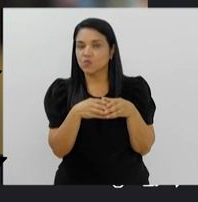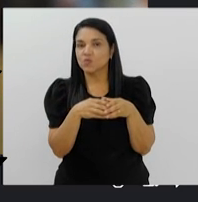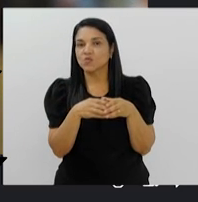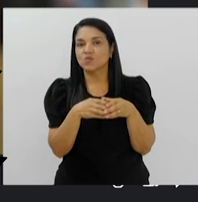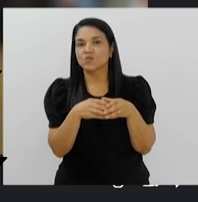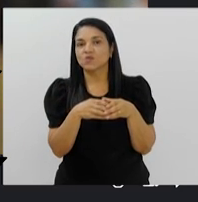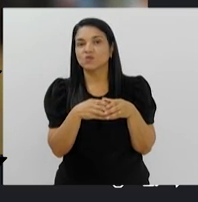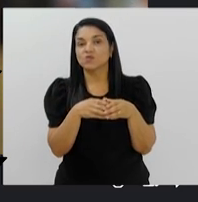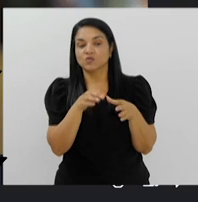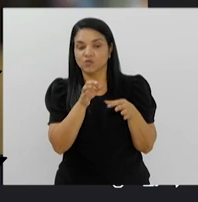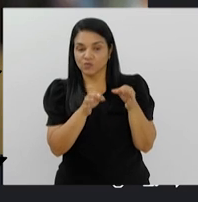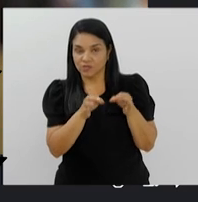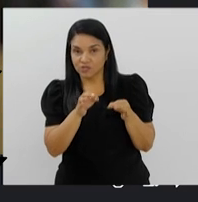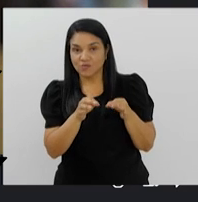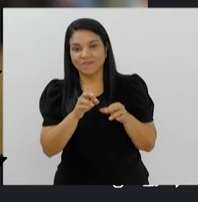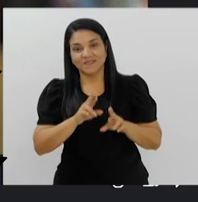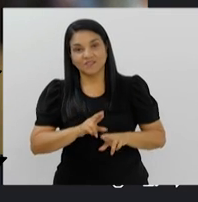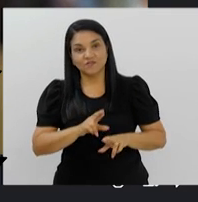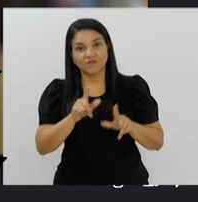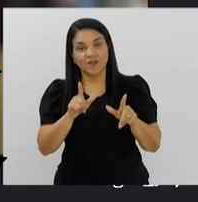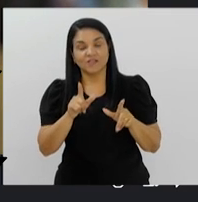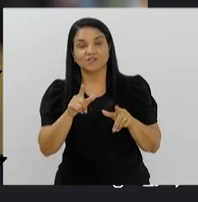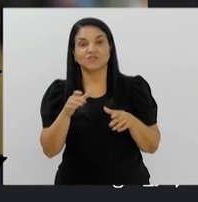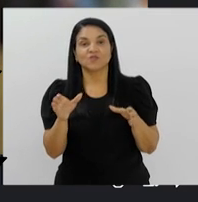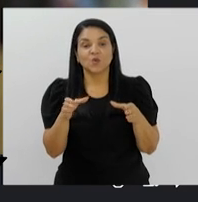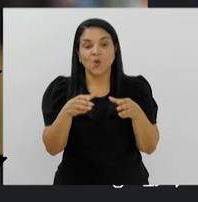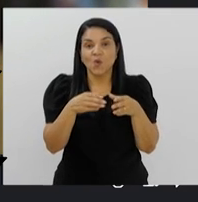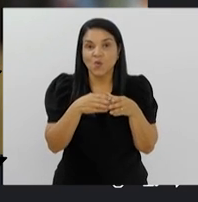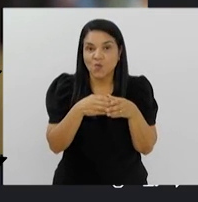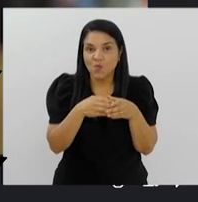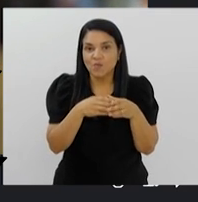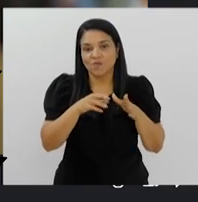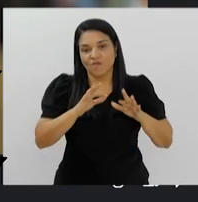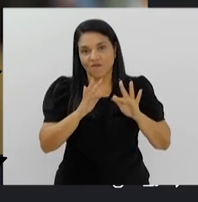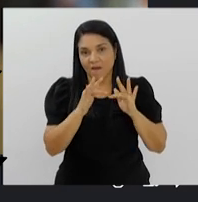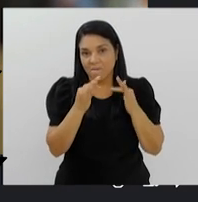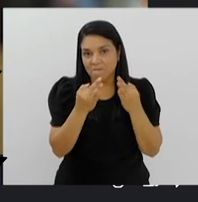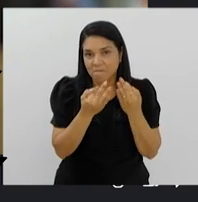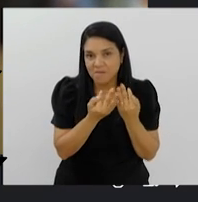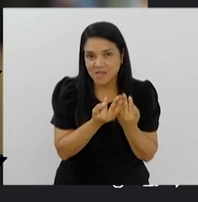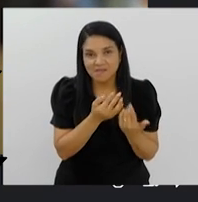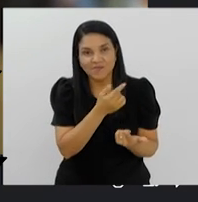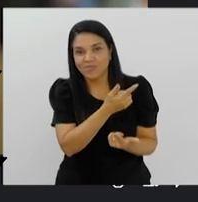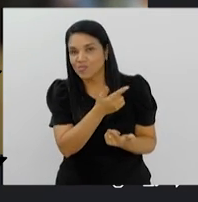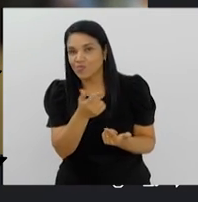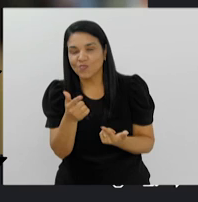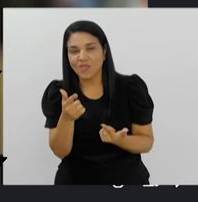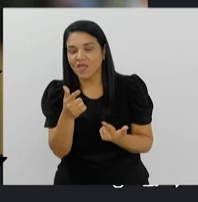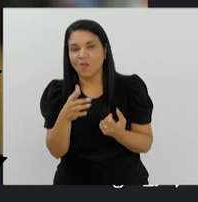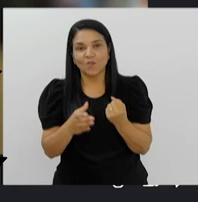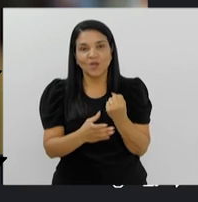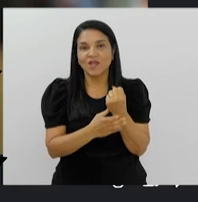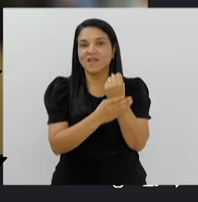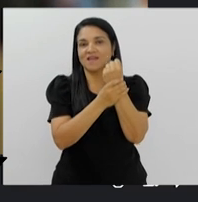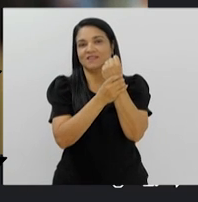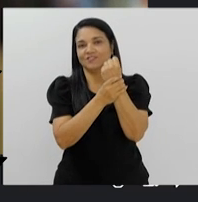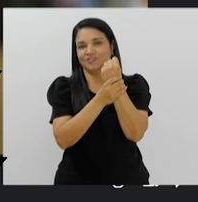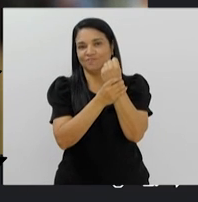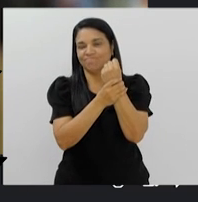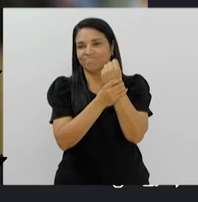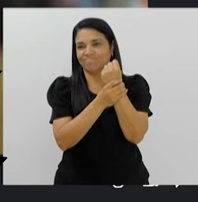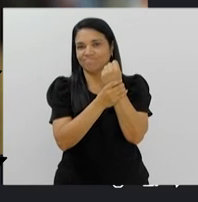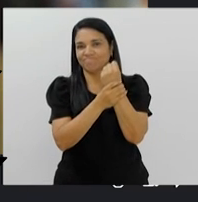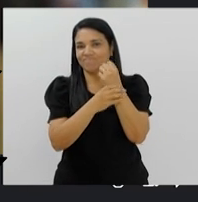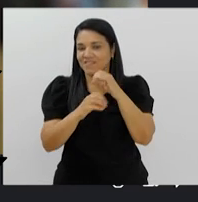pessoas geralmente famílias que não t poder de barganha algum em relação às operadoras eh e estão em situação de